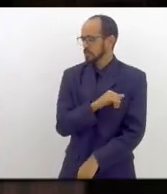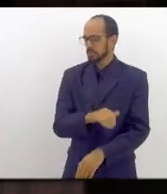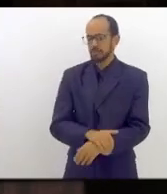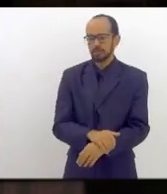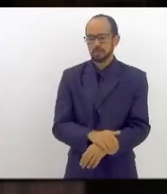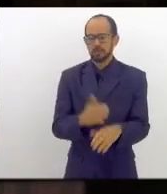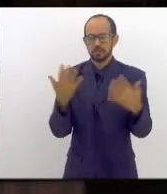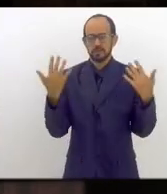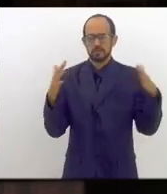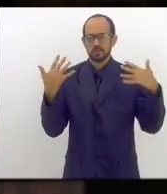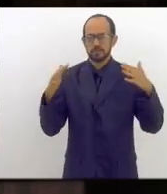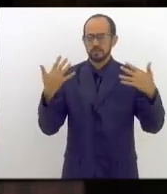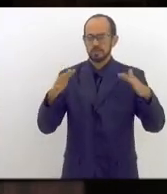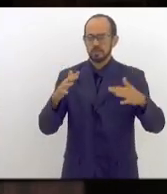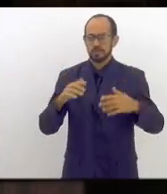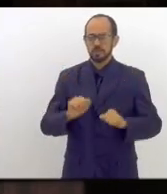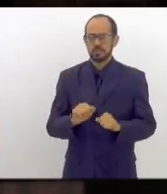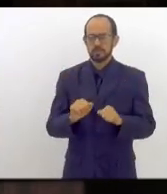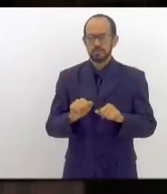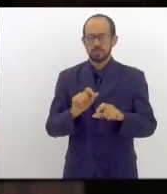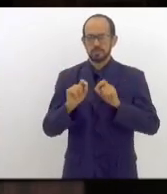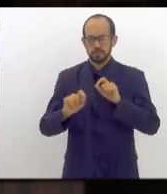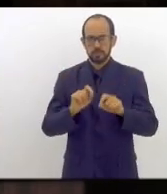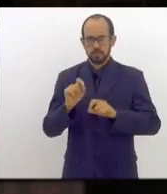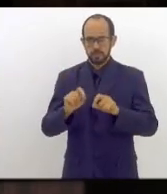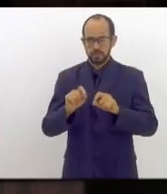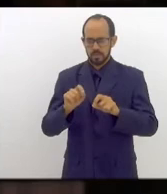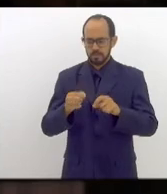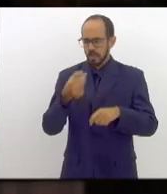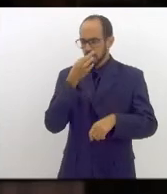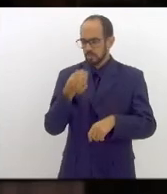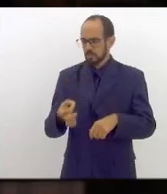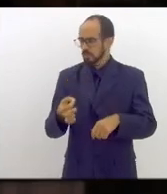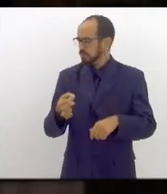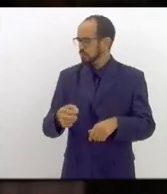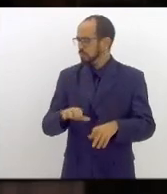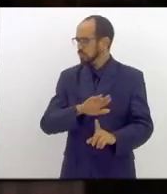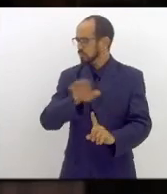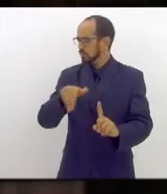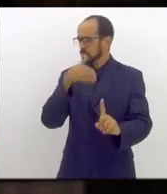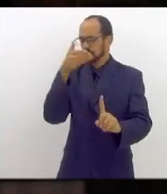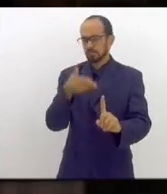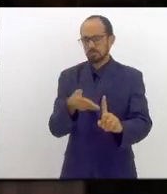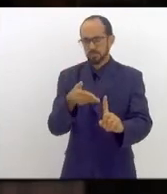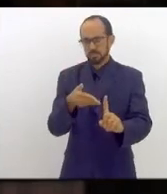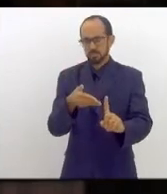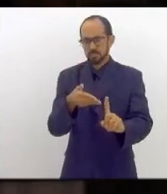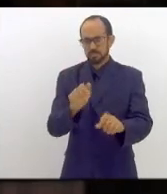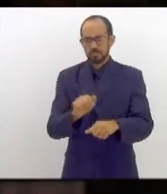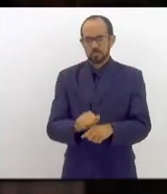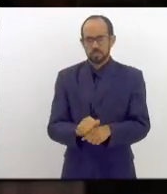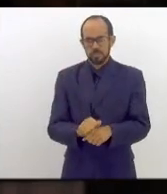parabenizo-lhe pela indicação dos homenageados a quem congratulo-me